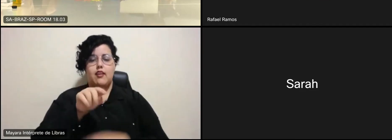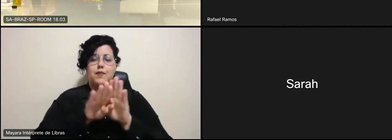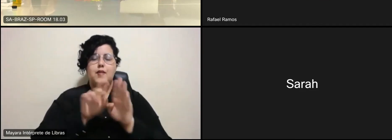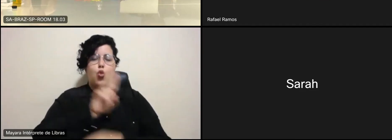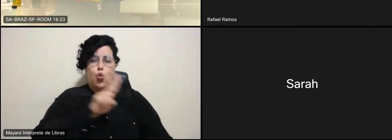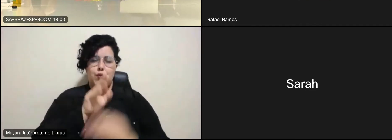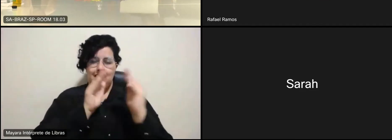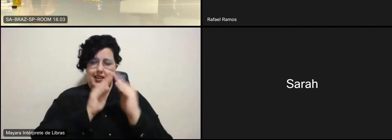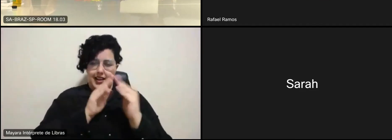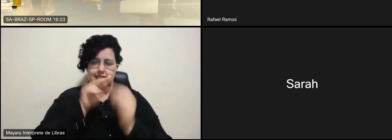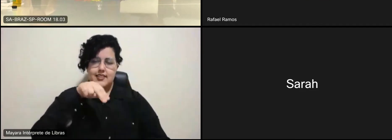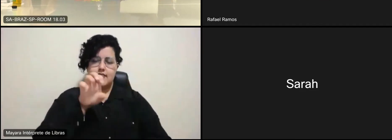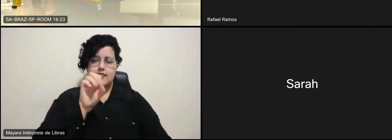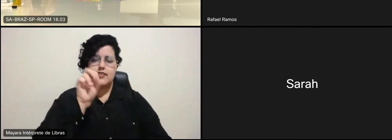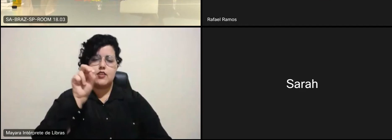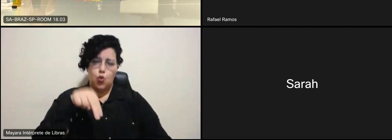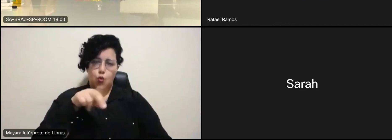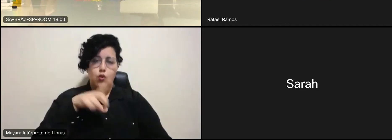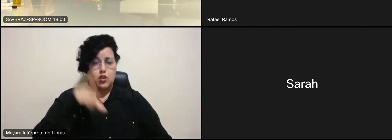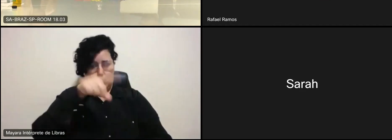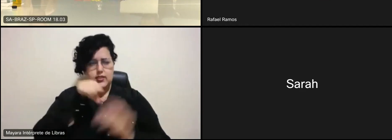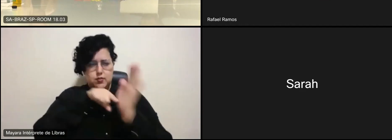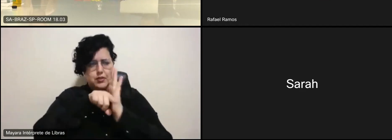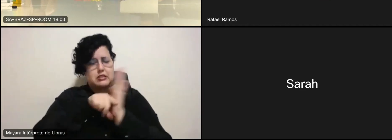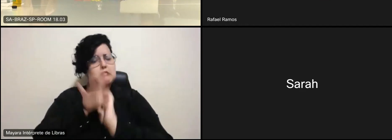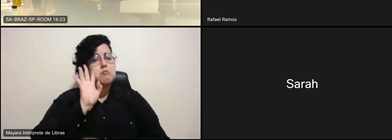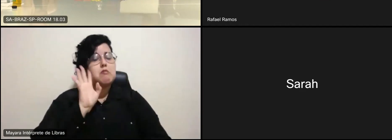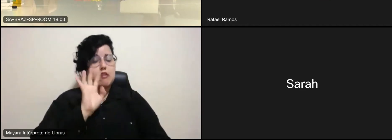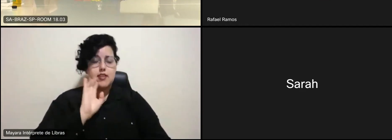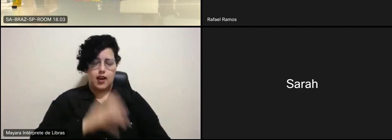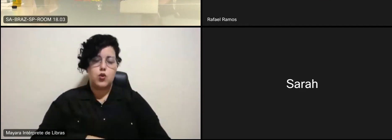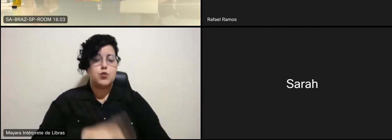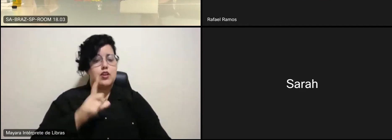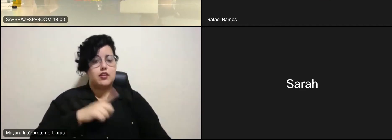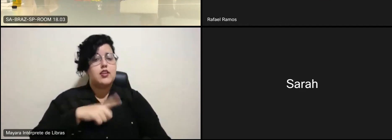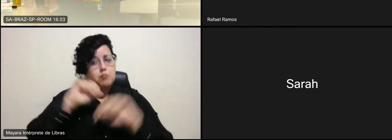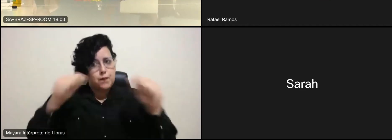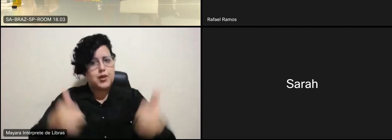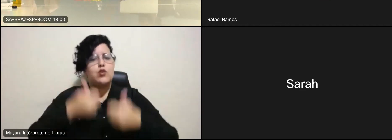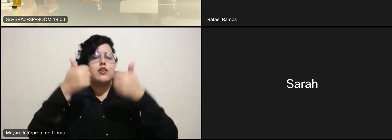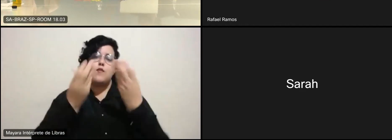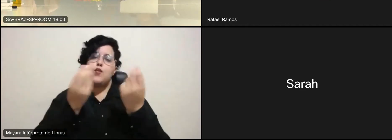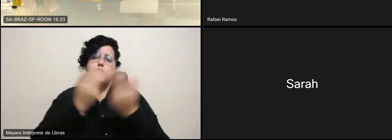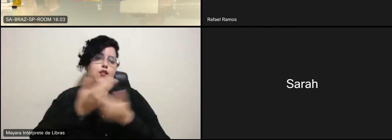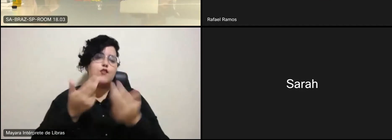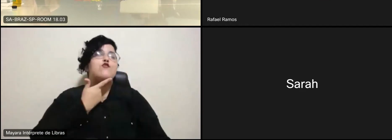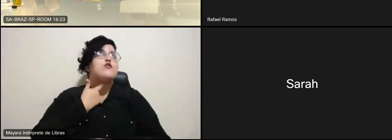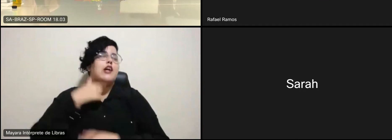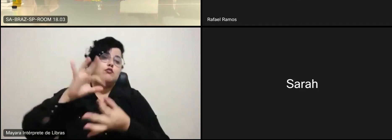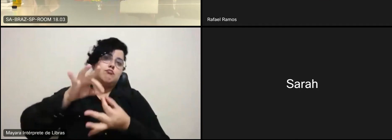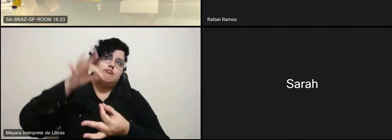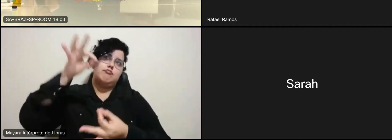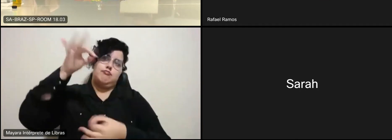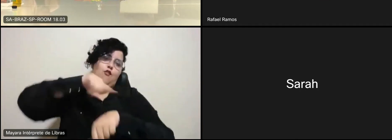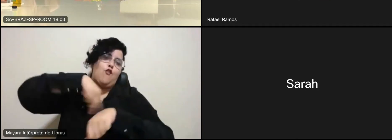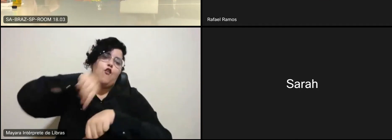vocês quiserem conhecer, eles também tem a rede social. É super bacana. Então, tem muita melhoria, gente. A gente poderia passar a tarde Fala, falando, vamos né? passar a tarde Só